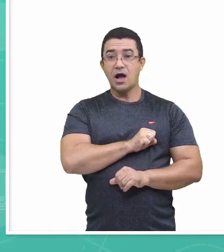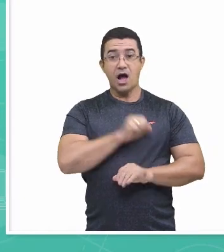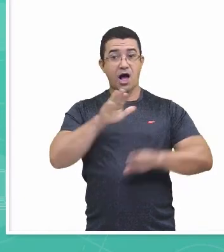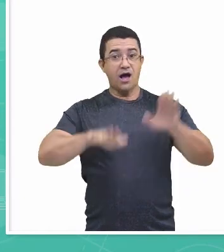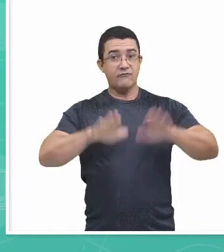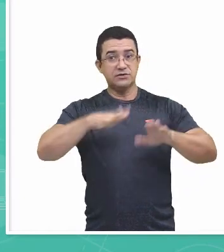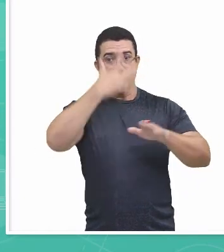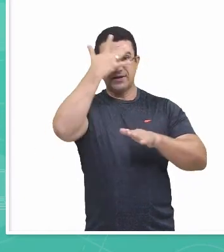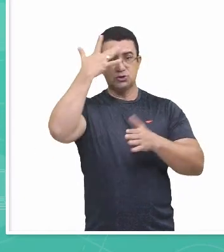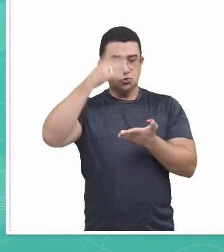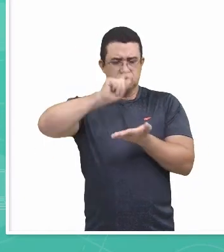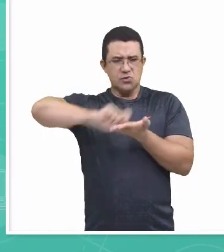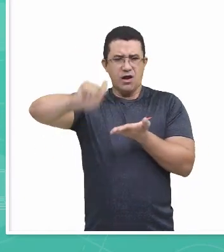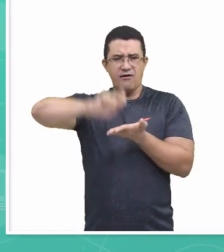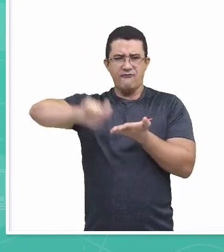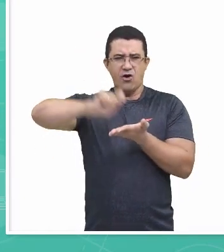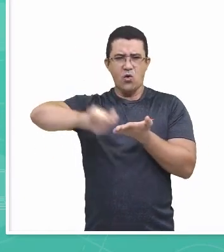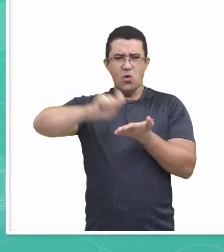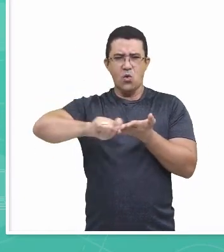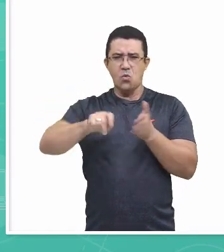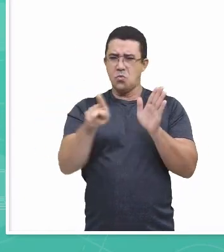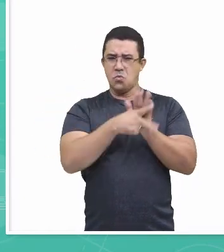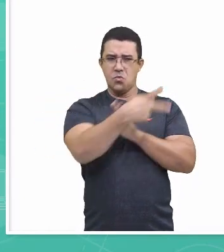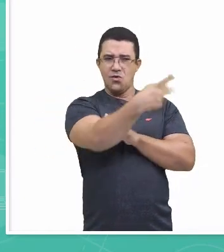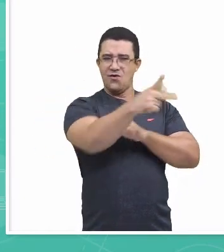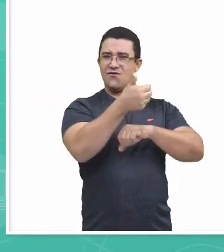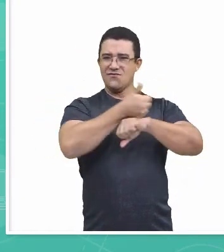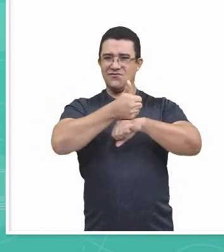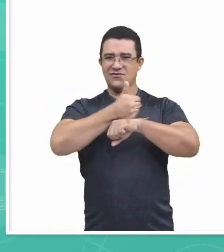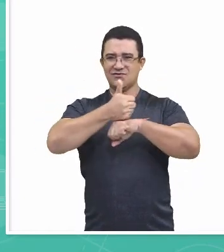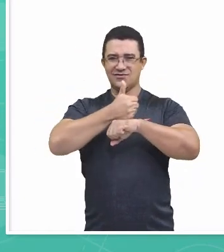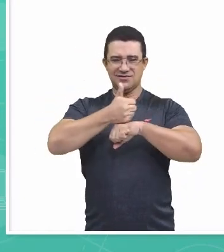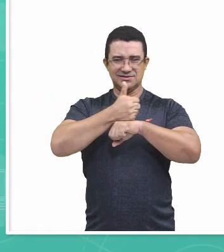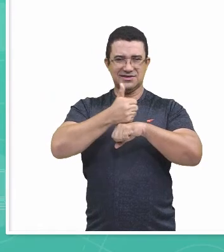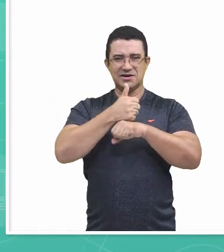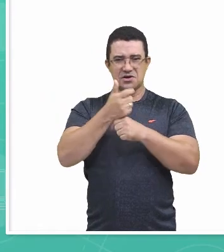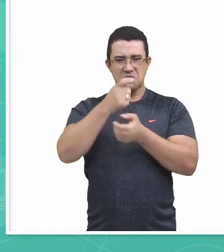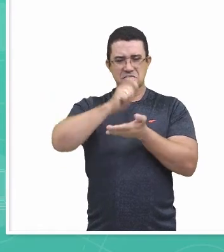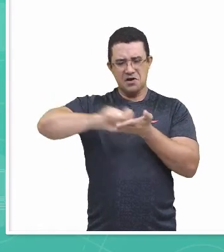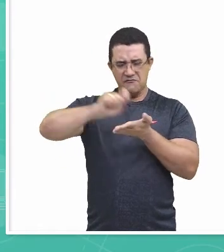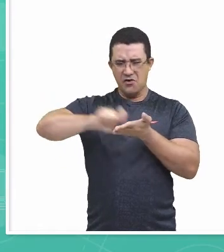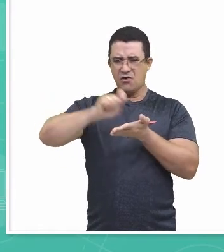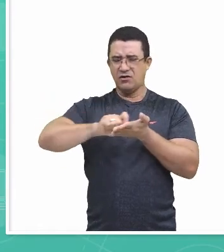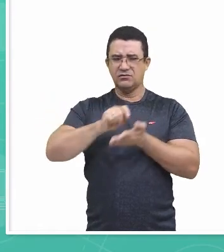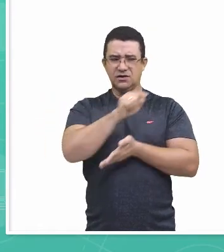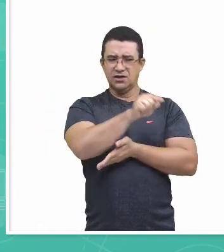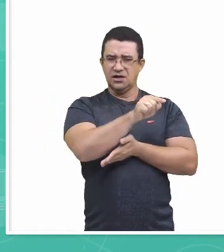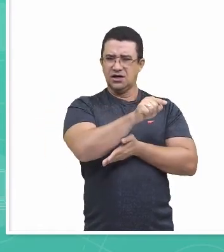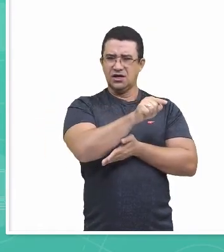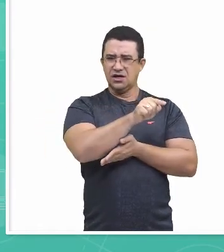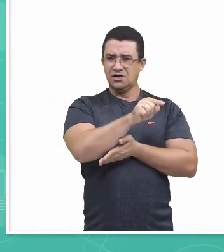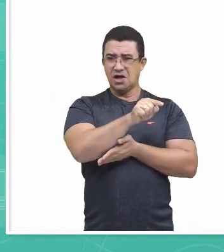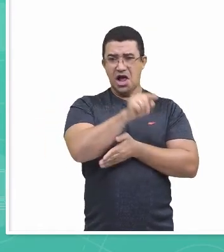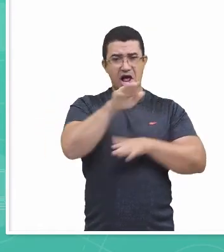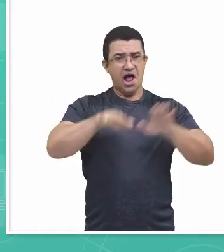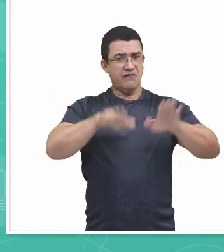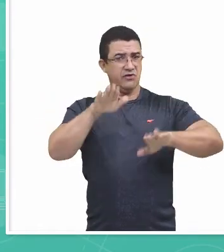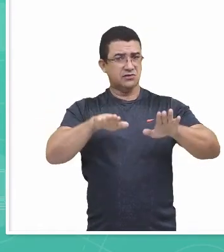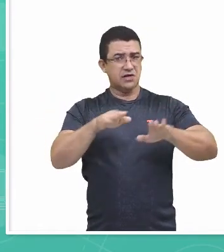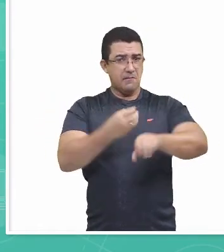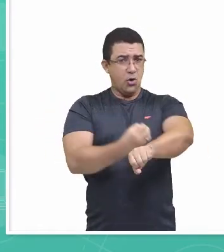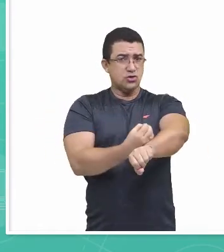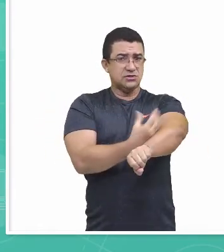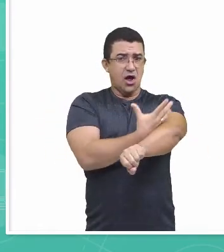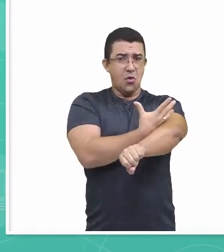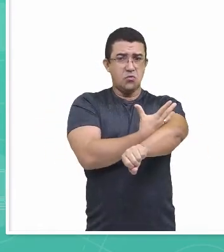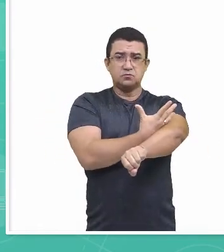que escreveu aquilo, por exemplo, da emoção da mulher, que ela vai ser uma mulher. Pode ser um homem que